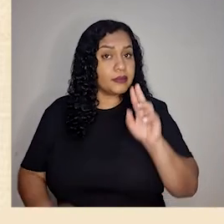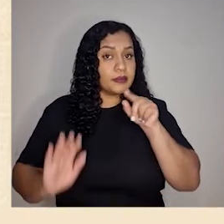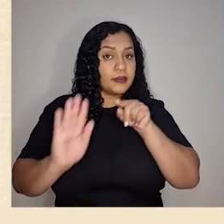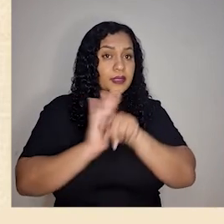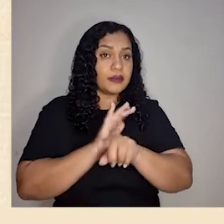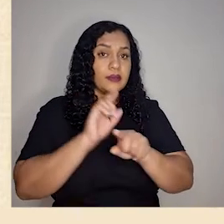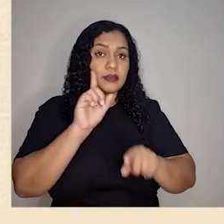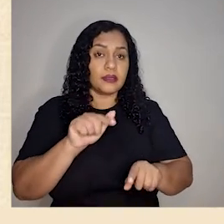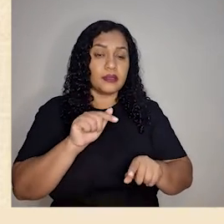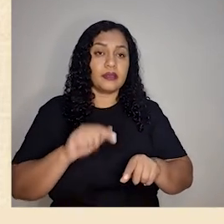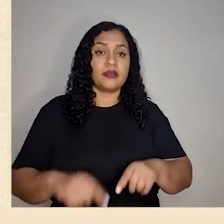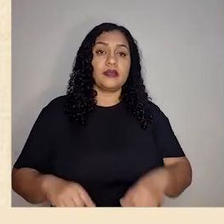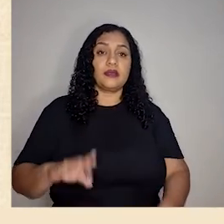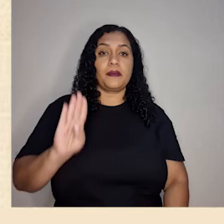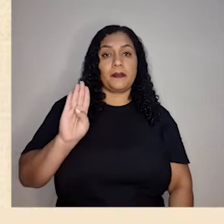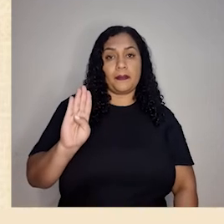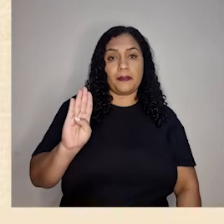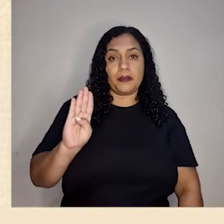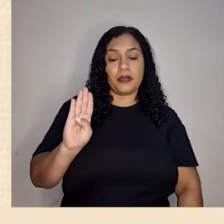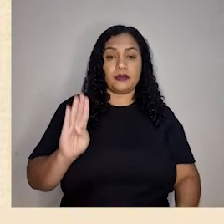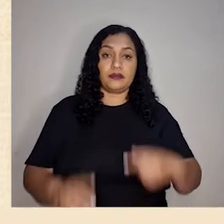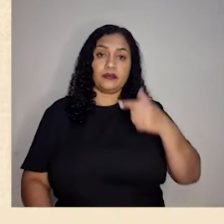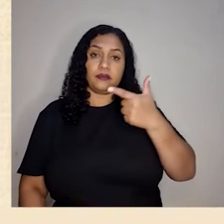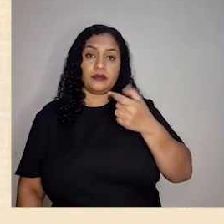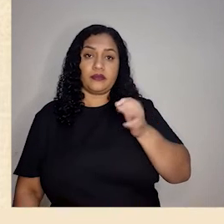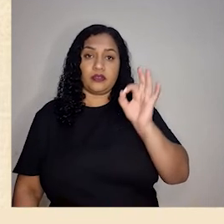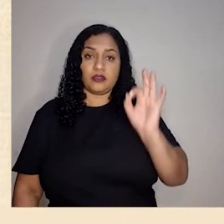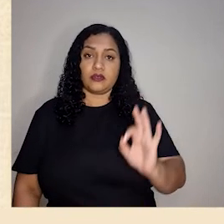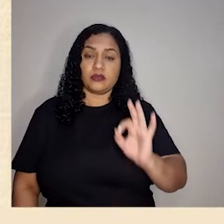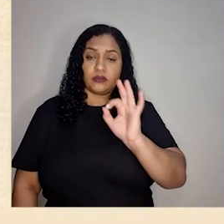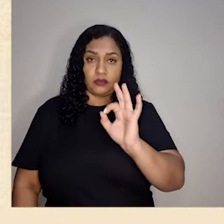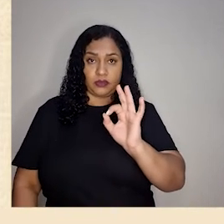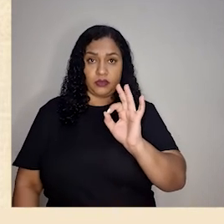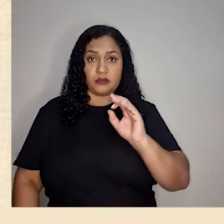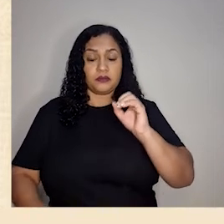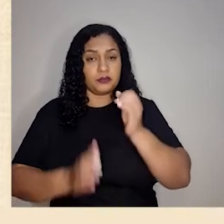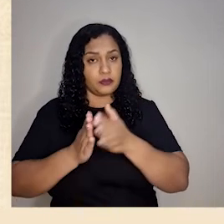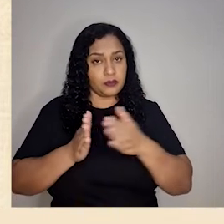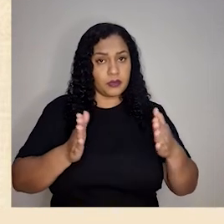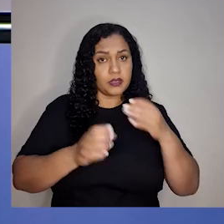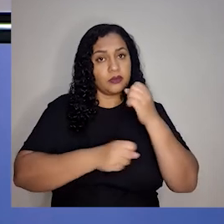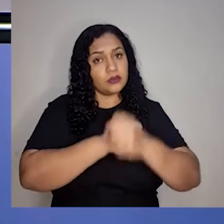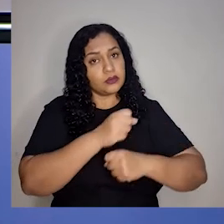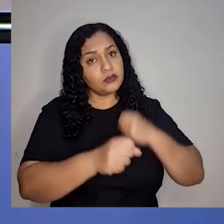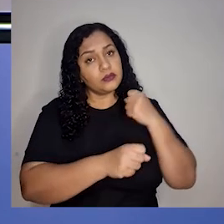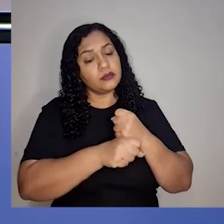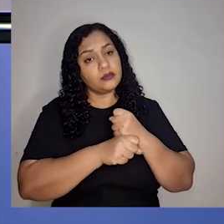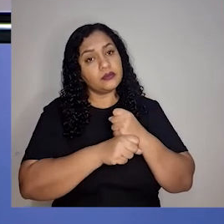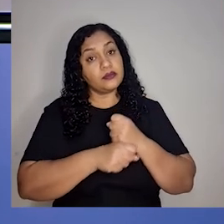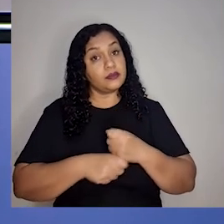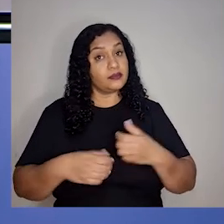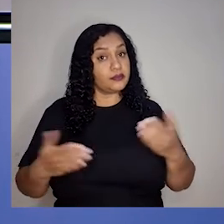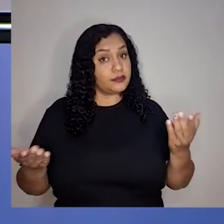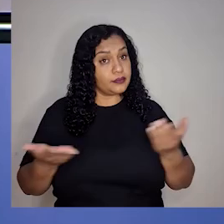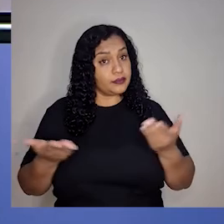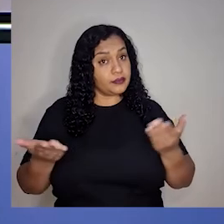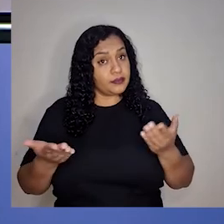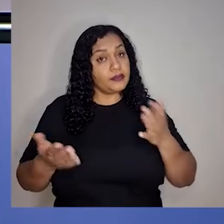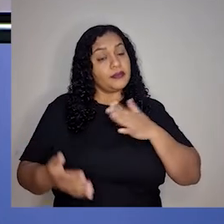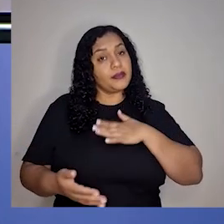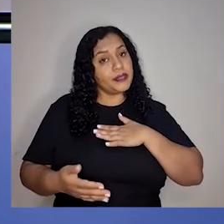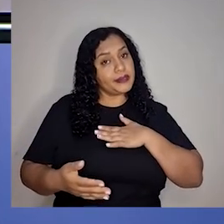desta questão é a alternativa B 20% ao ano agora